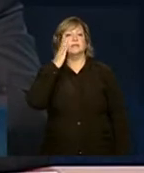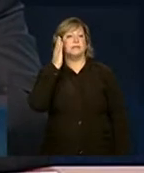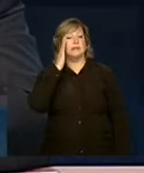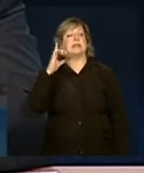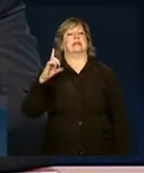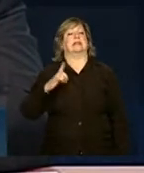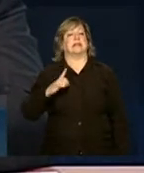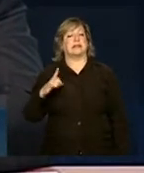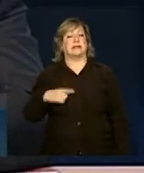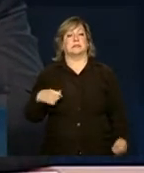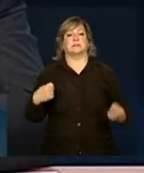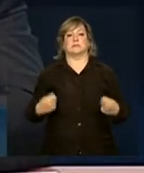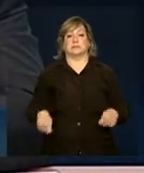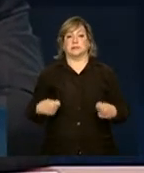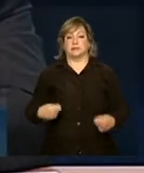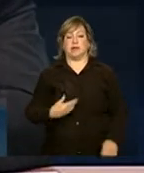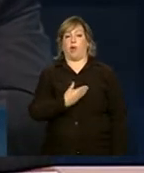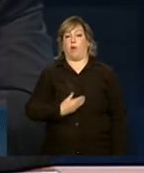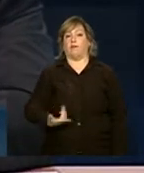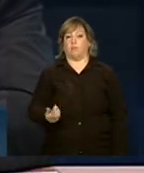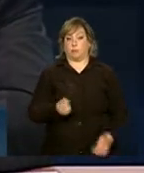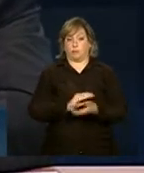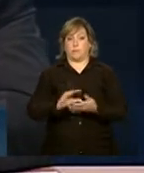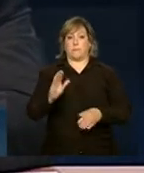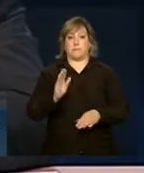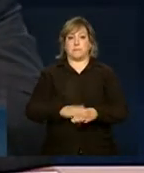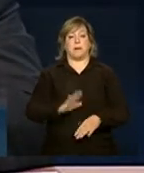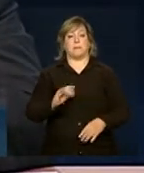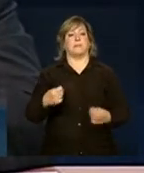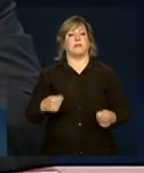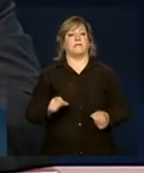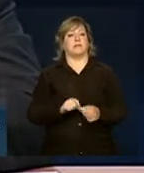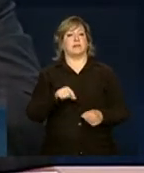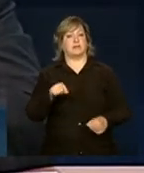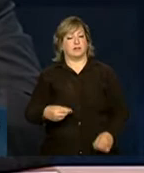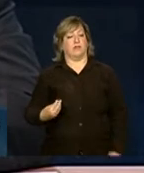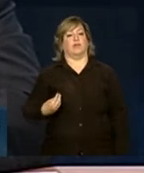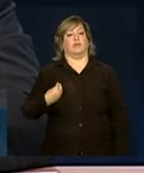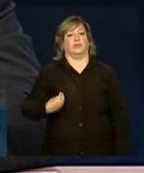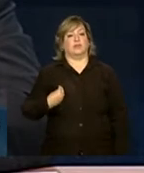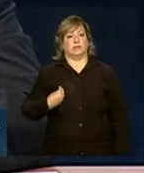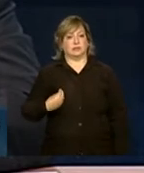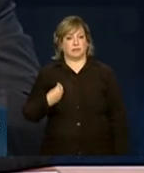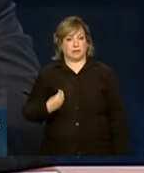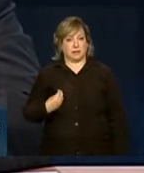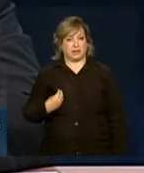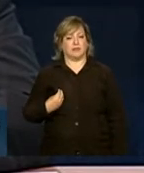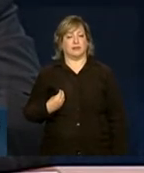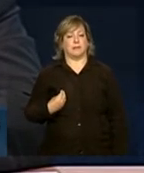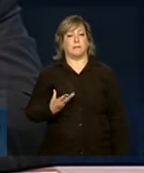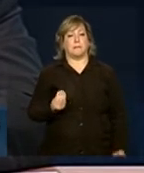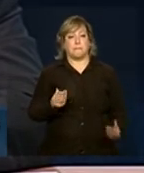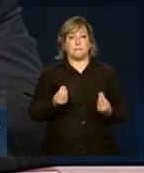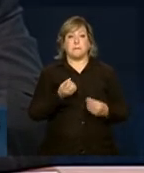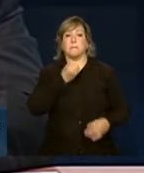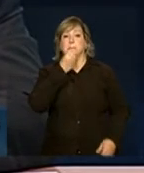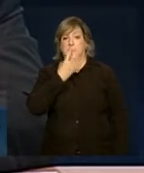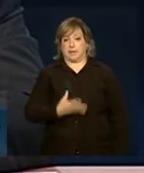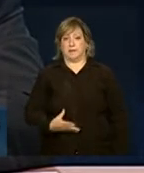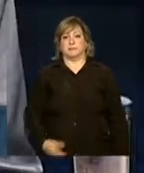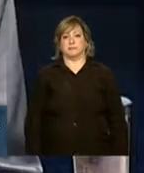demanda o governo quer colocar mais recursos para nós são fazer isso funcionar muito